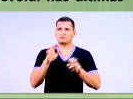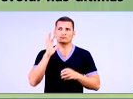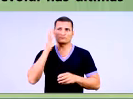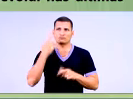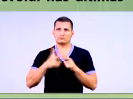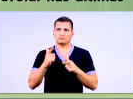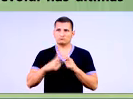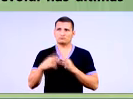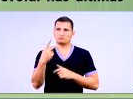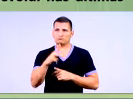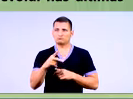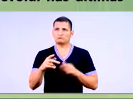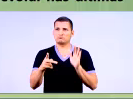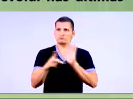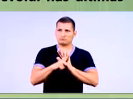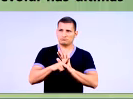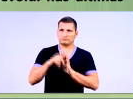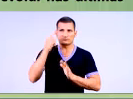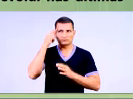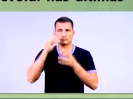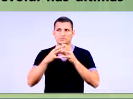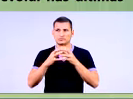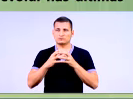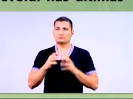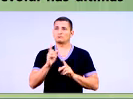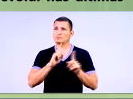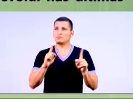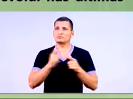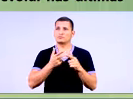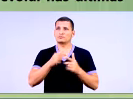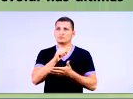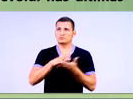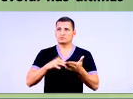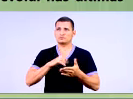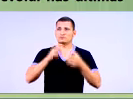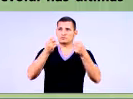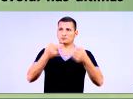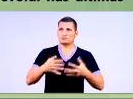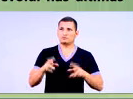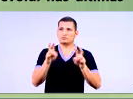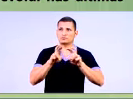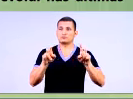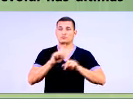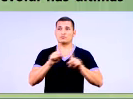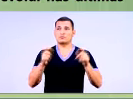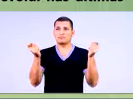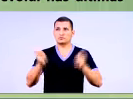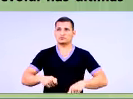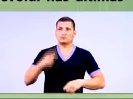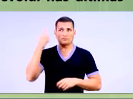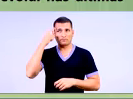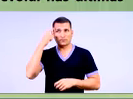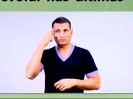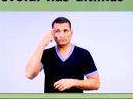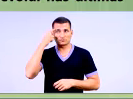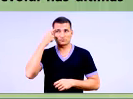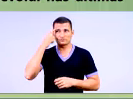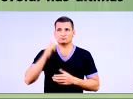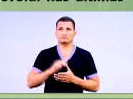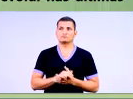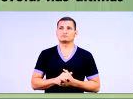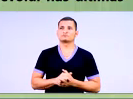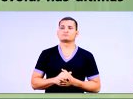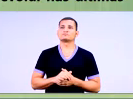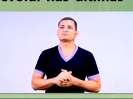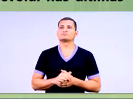diz inclusive que o computador não é capaz de pensar. O hardware é mais importante para o computador que o